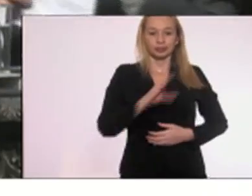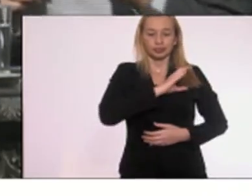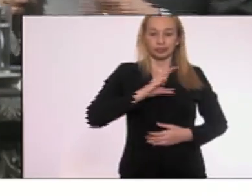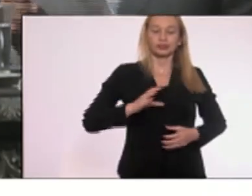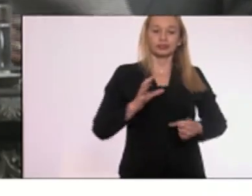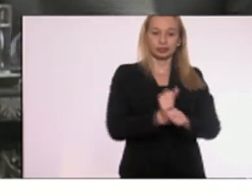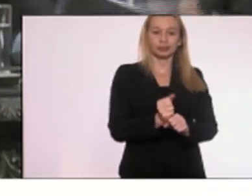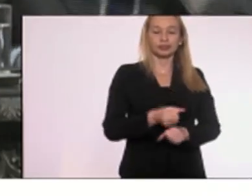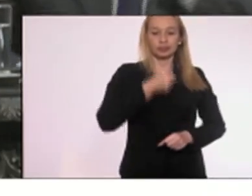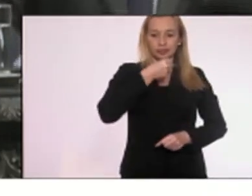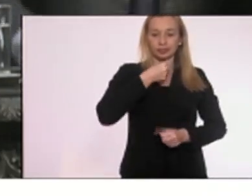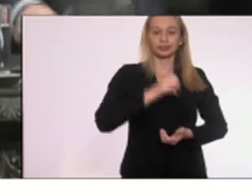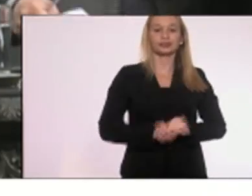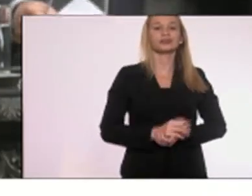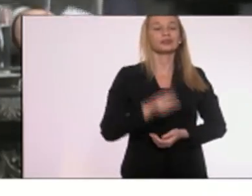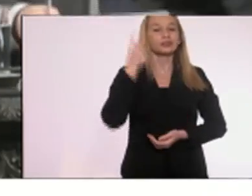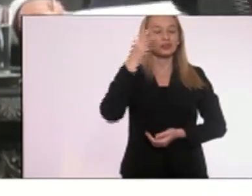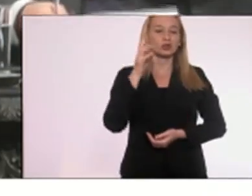Rodrigo Amorim.